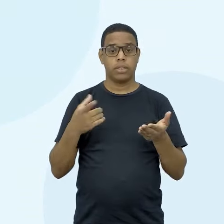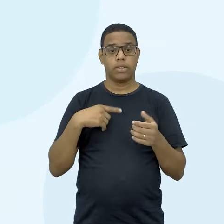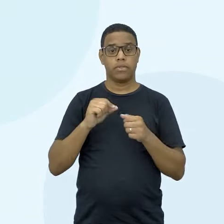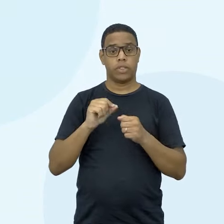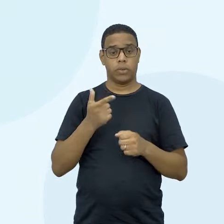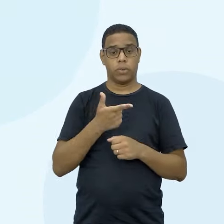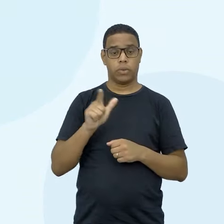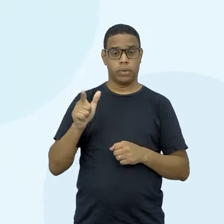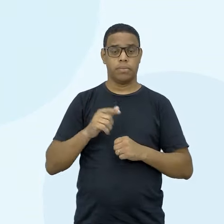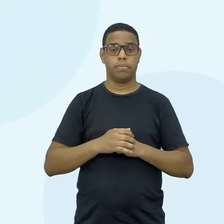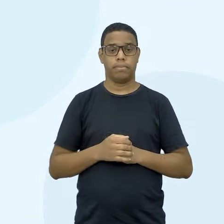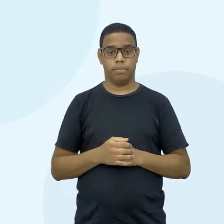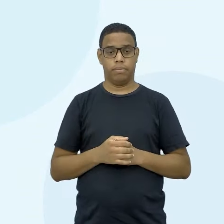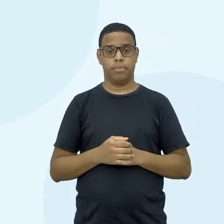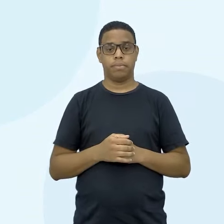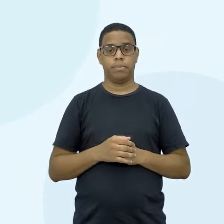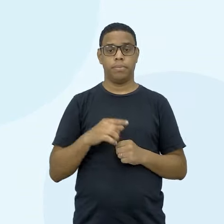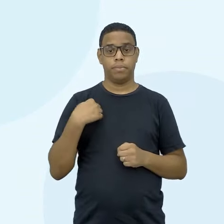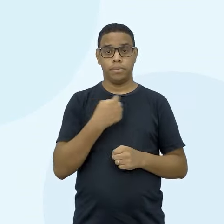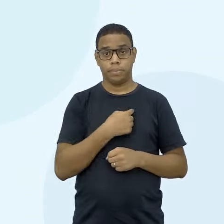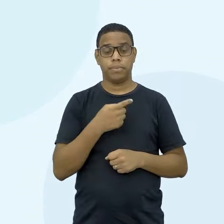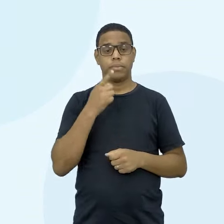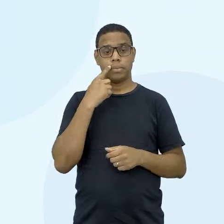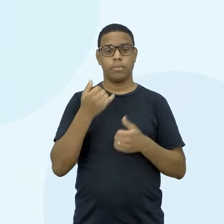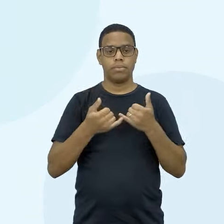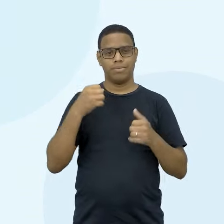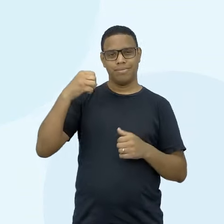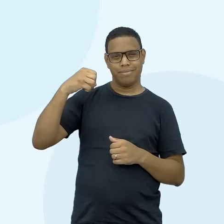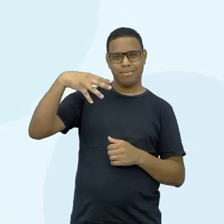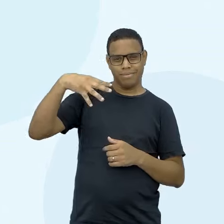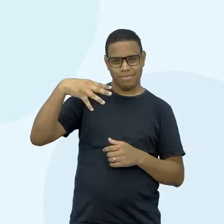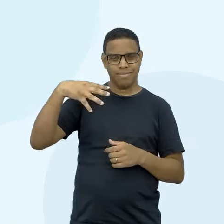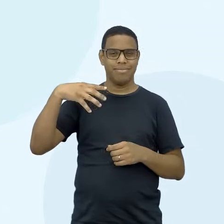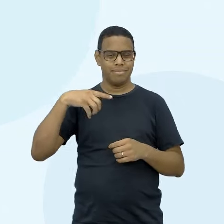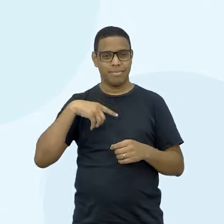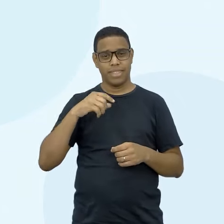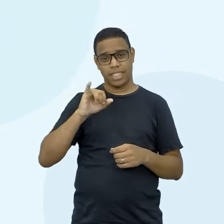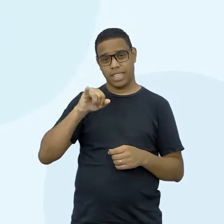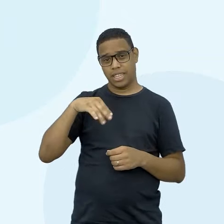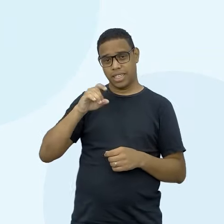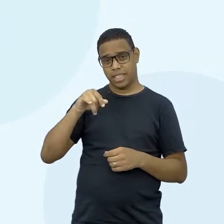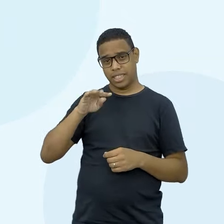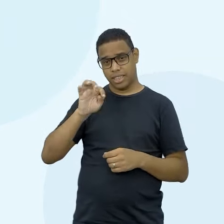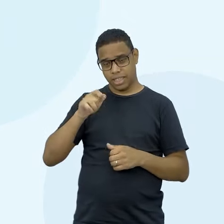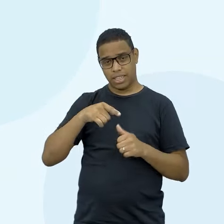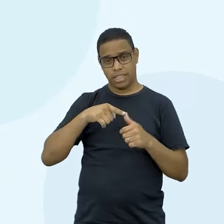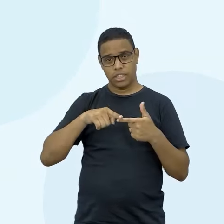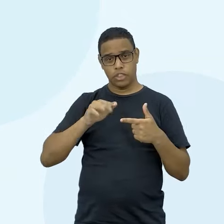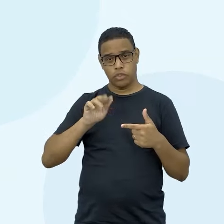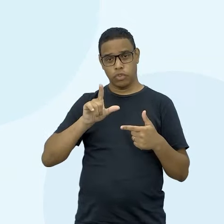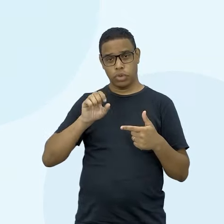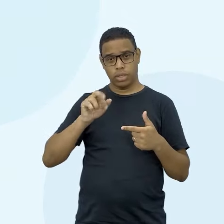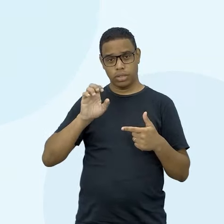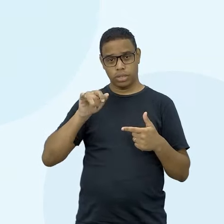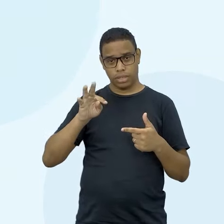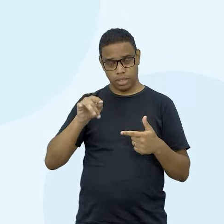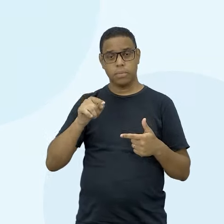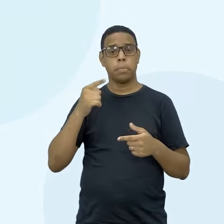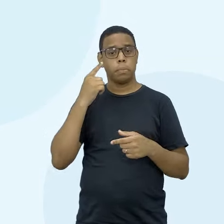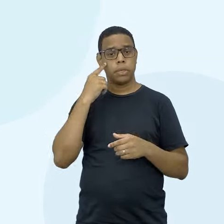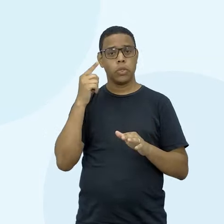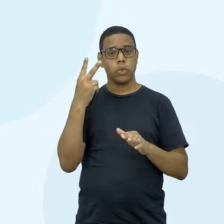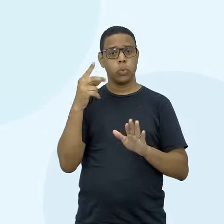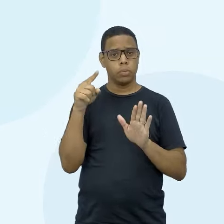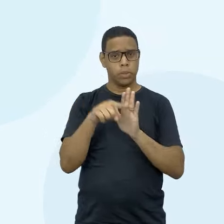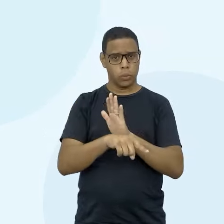outra coisa. Nós vamos brincar aí com essas lâmpadas incandescente e fluorescente para pensar em duas